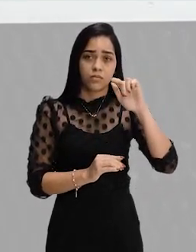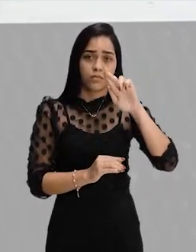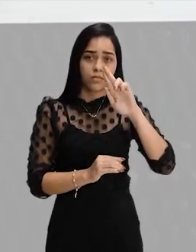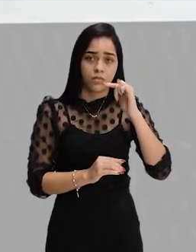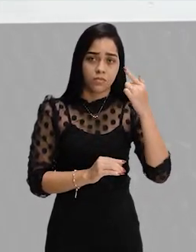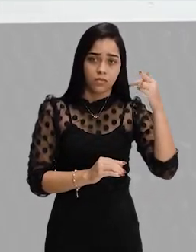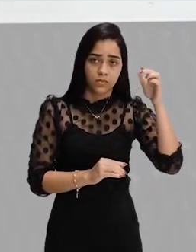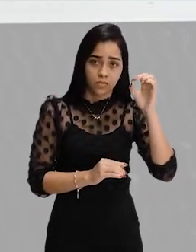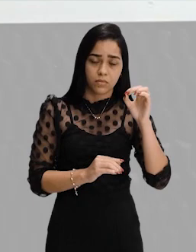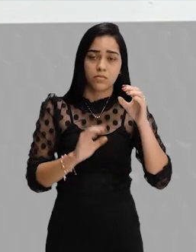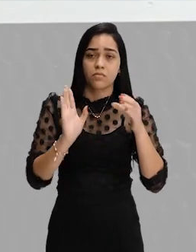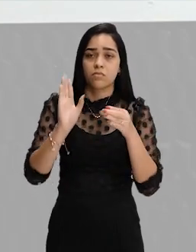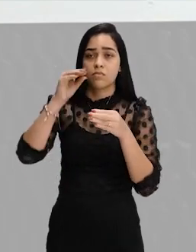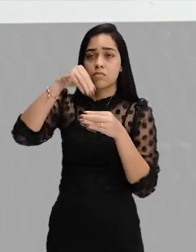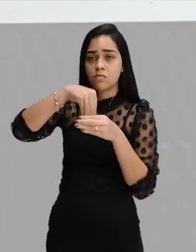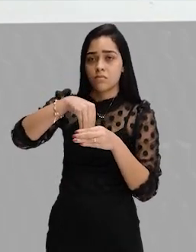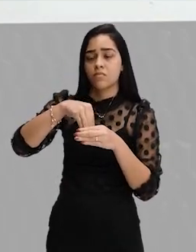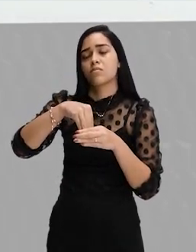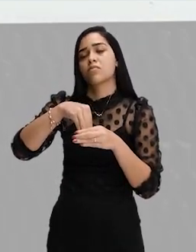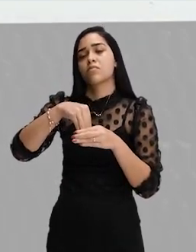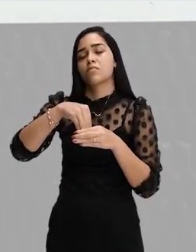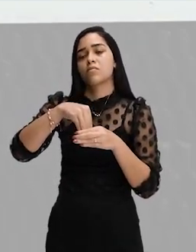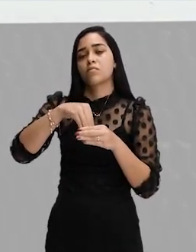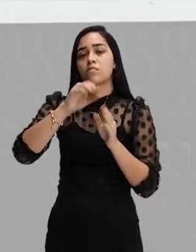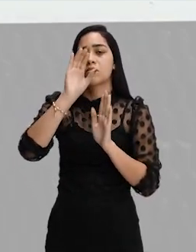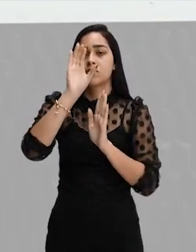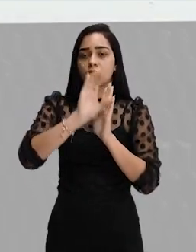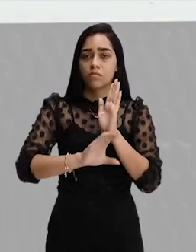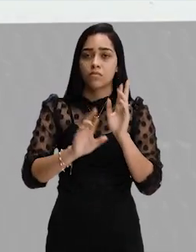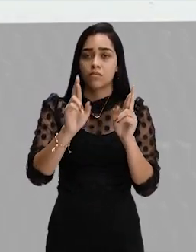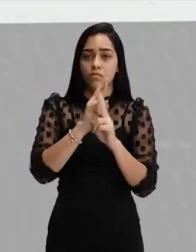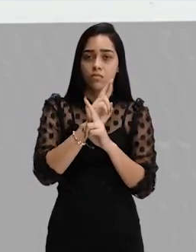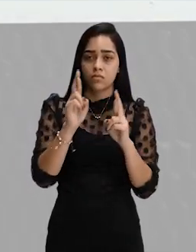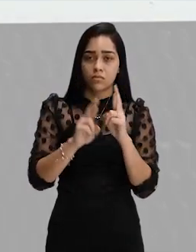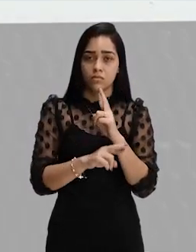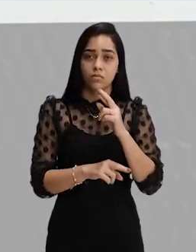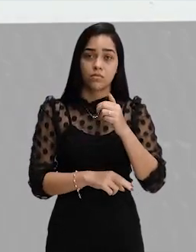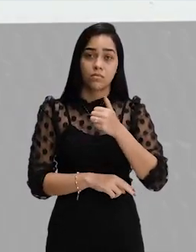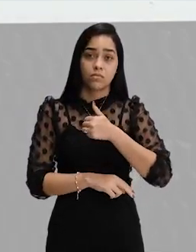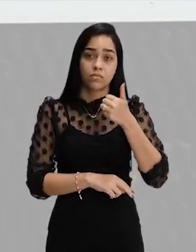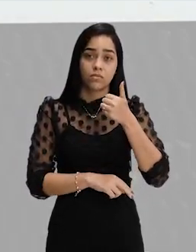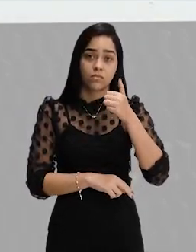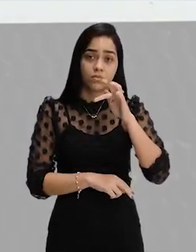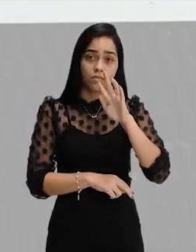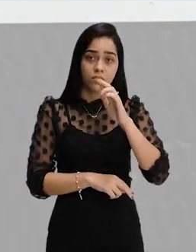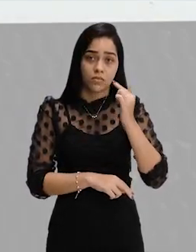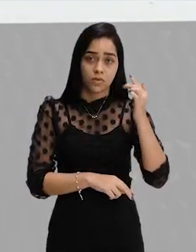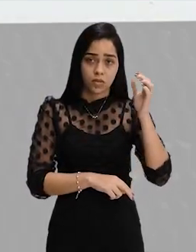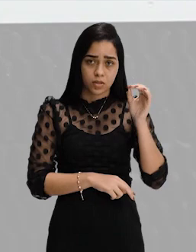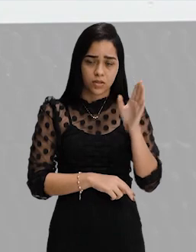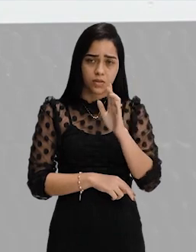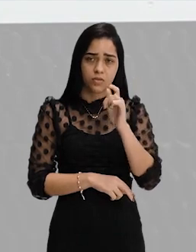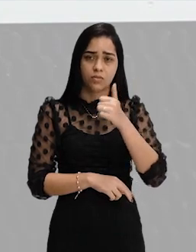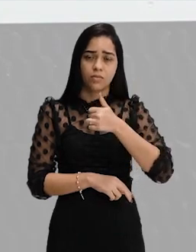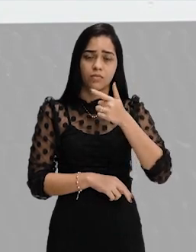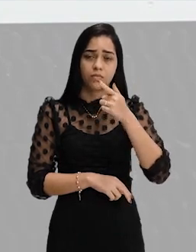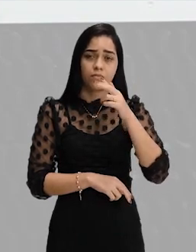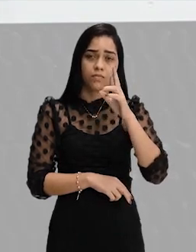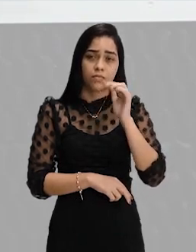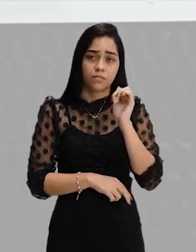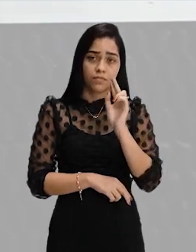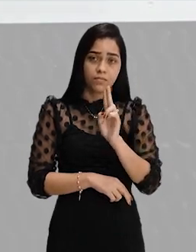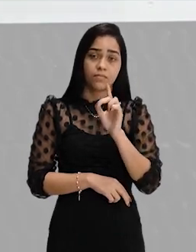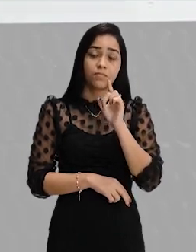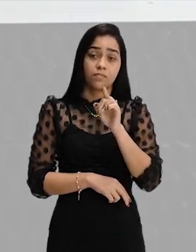grau ele está inserido no capítulo referente à função do primeiro grau? Porque a gente vai ver que uma das formas de